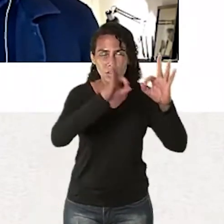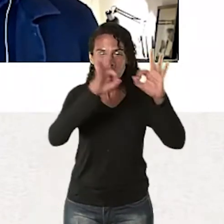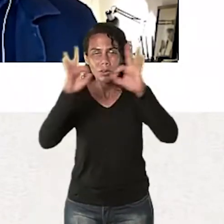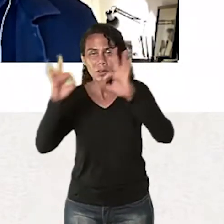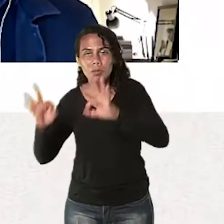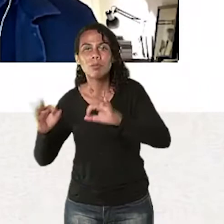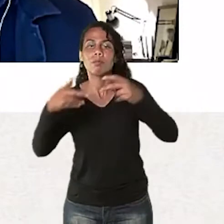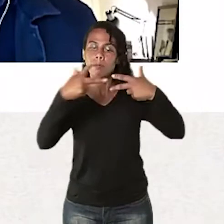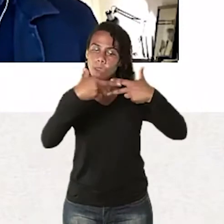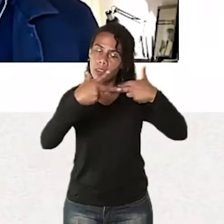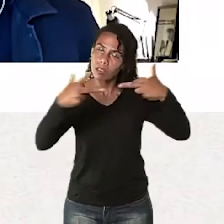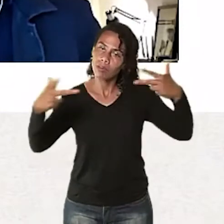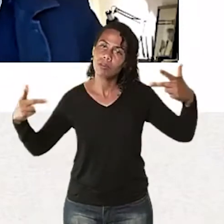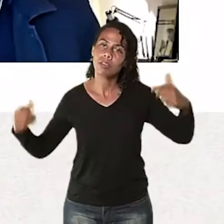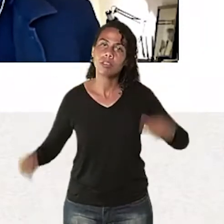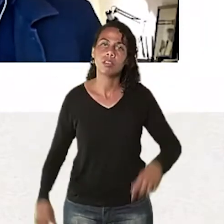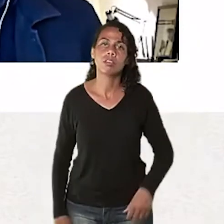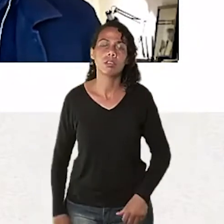coisa